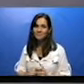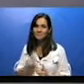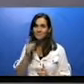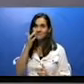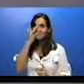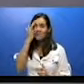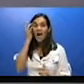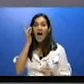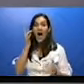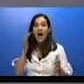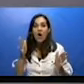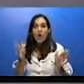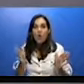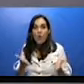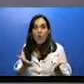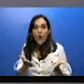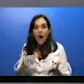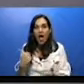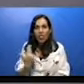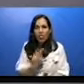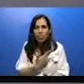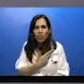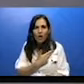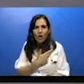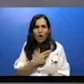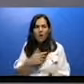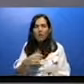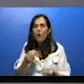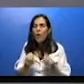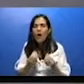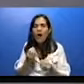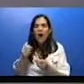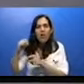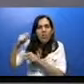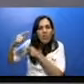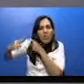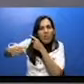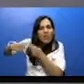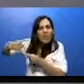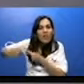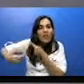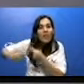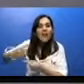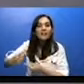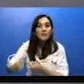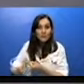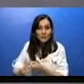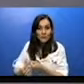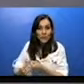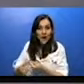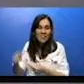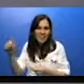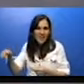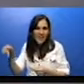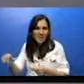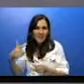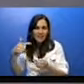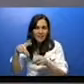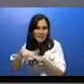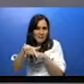e agora nós vamos parar tradições as tradições do nosso